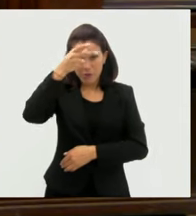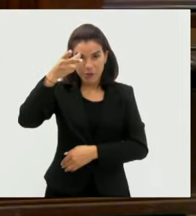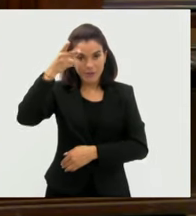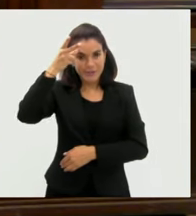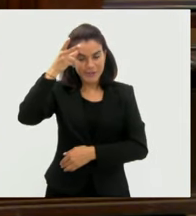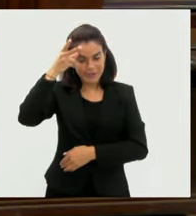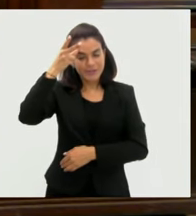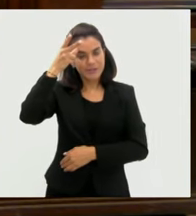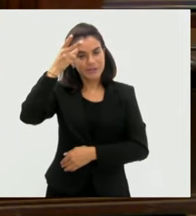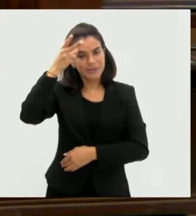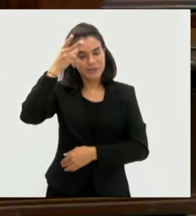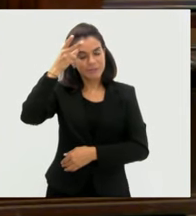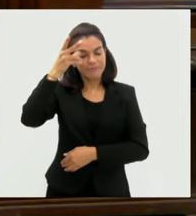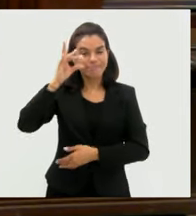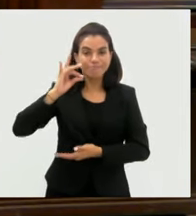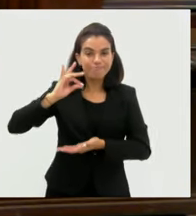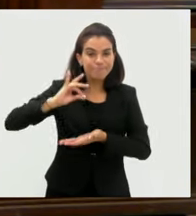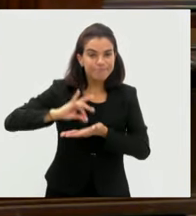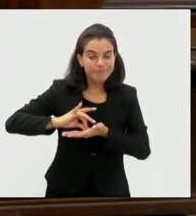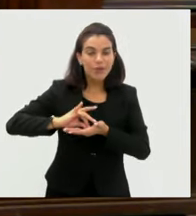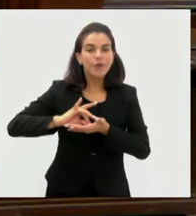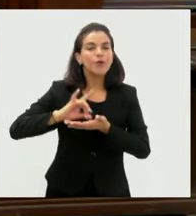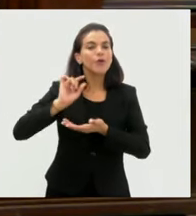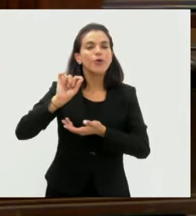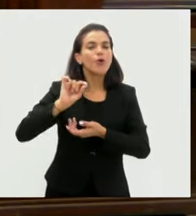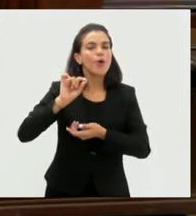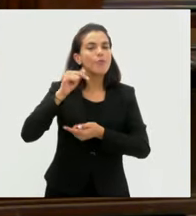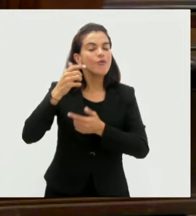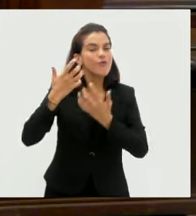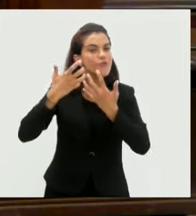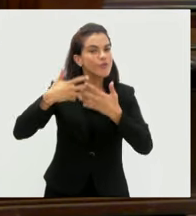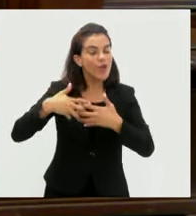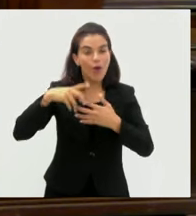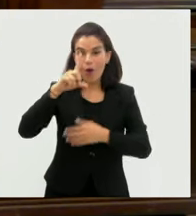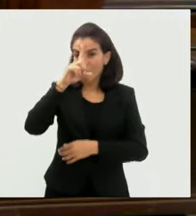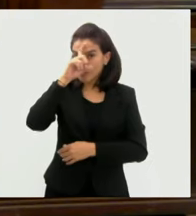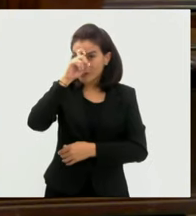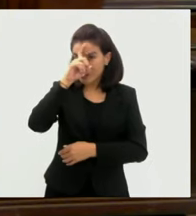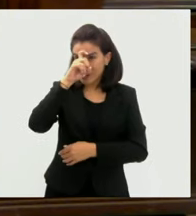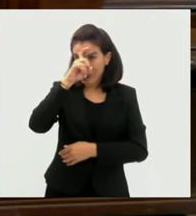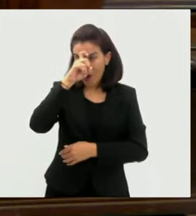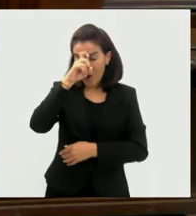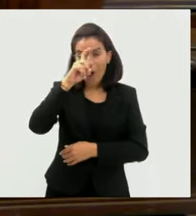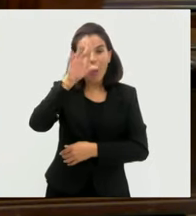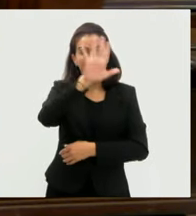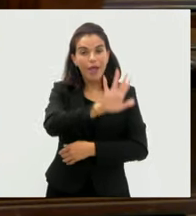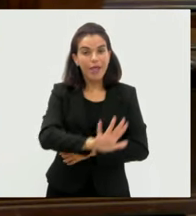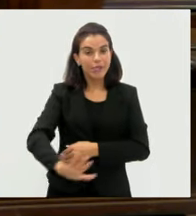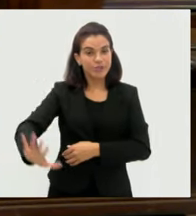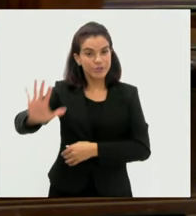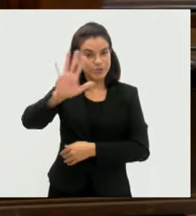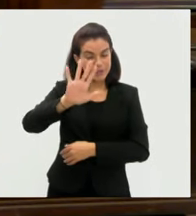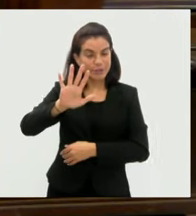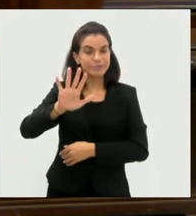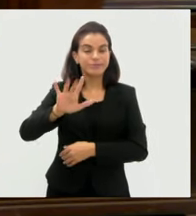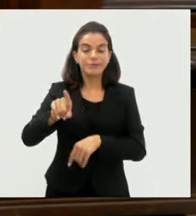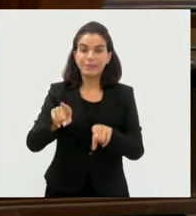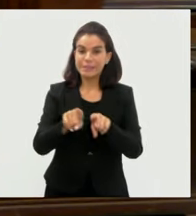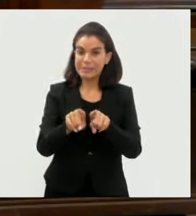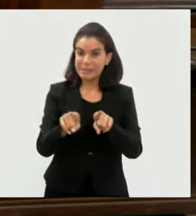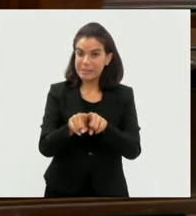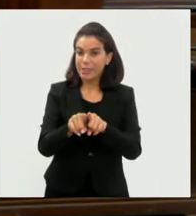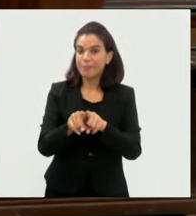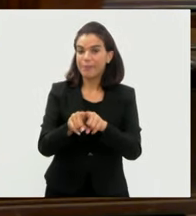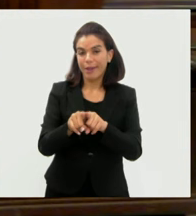que, na verdade, funciona como hospital regional e também em acidentes